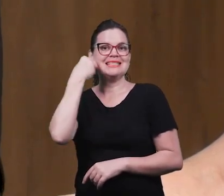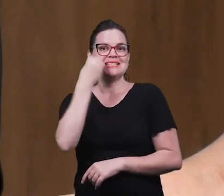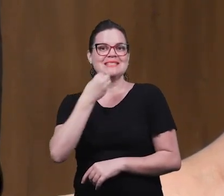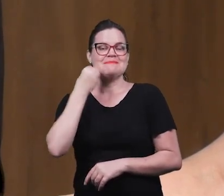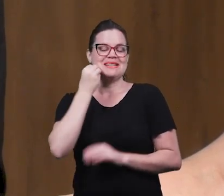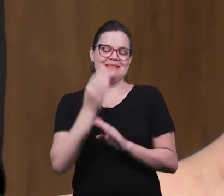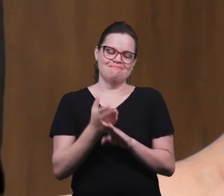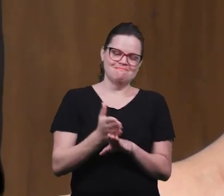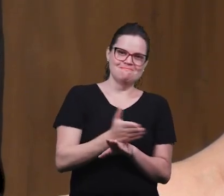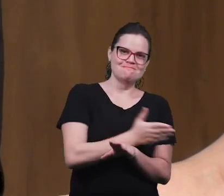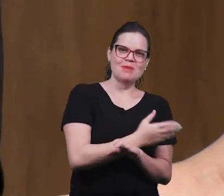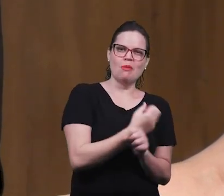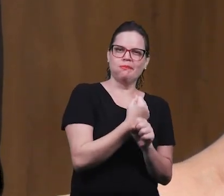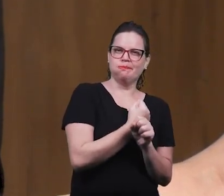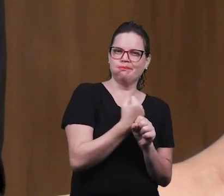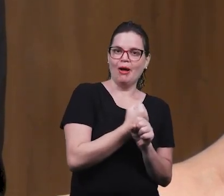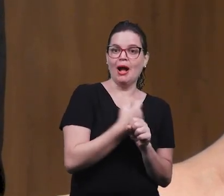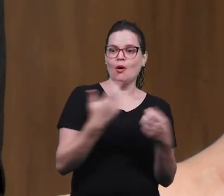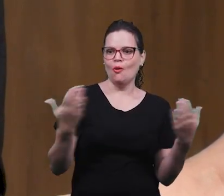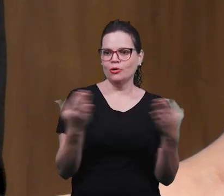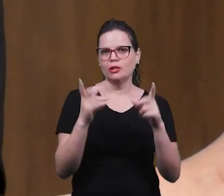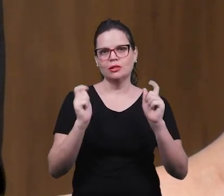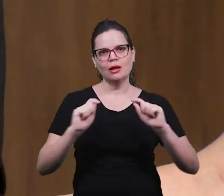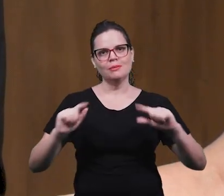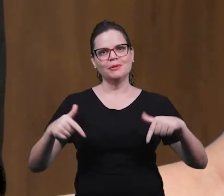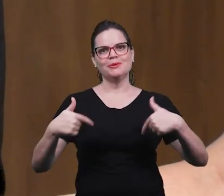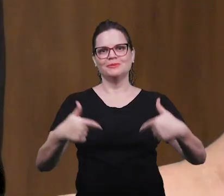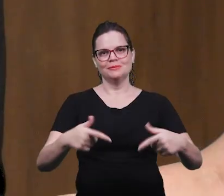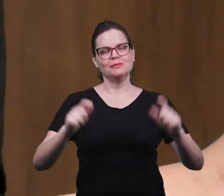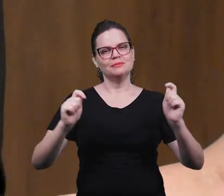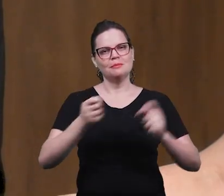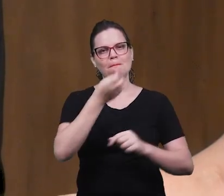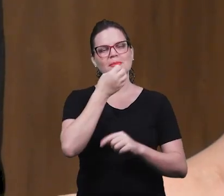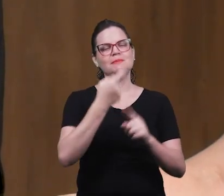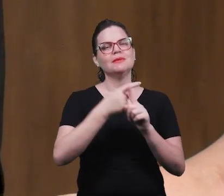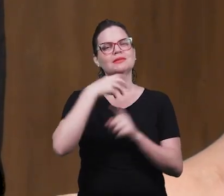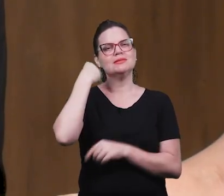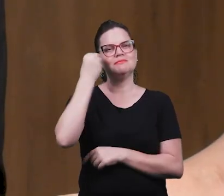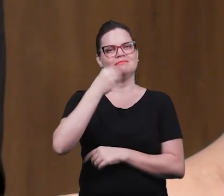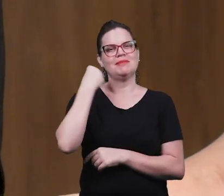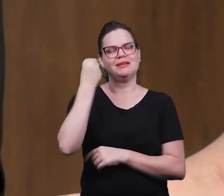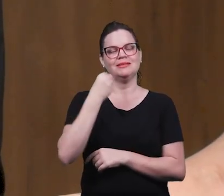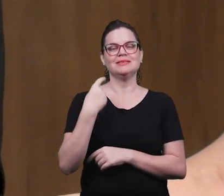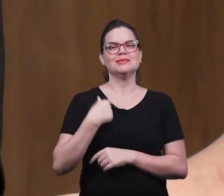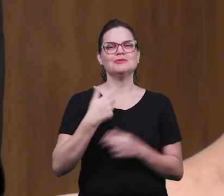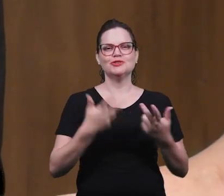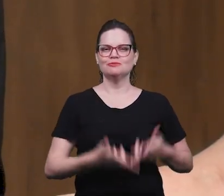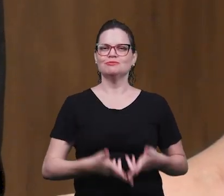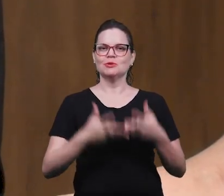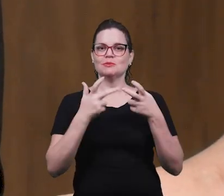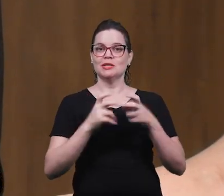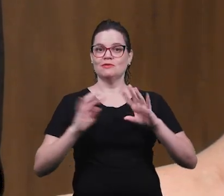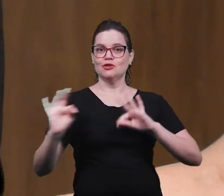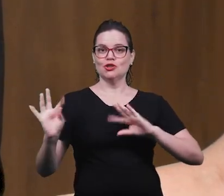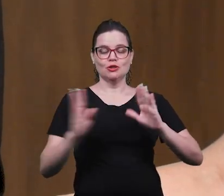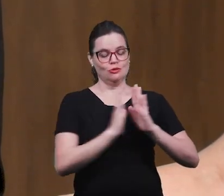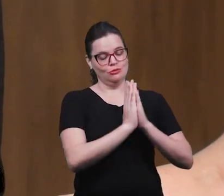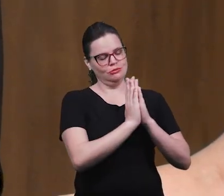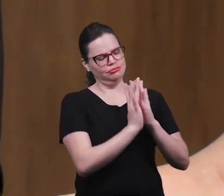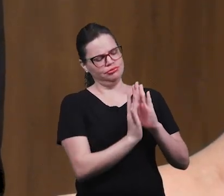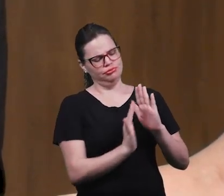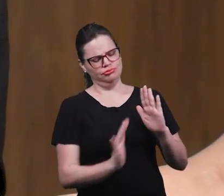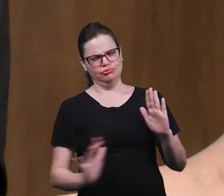dessa gerência, do apoio que a gente dá ali na missão. Então eu vejo assim que o Senhor também